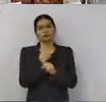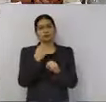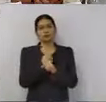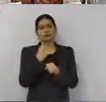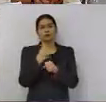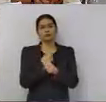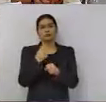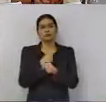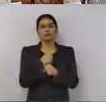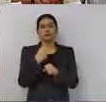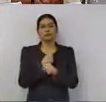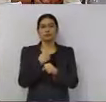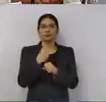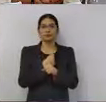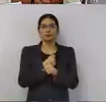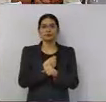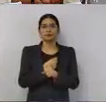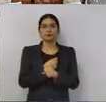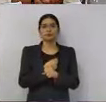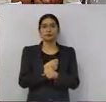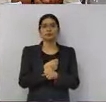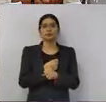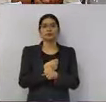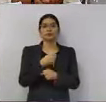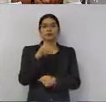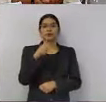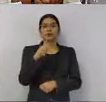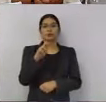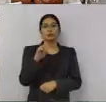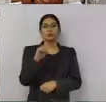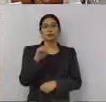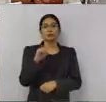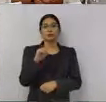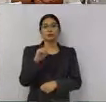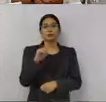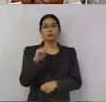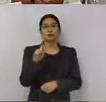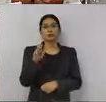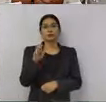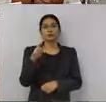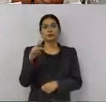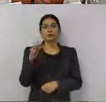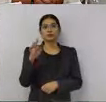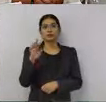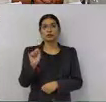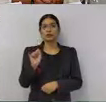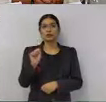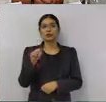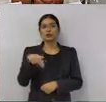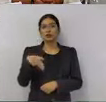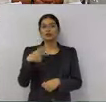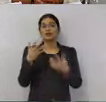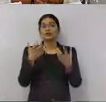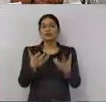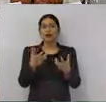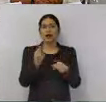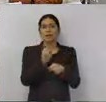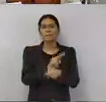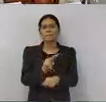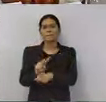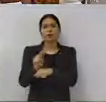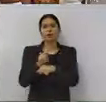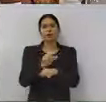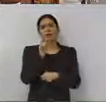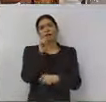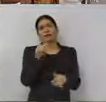As obras contempladas no Prodesan visam a proteção do manancial, tá? Então,